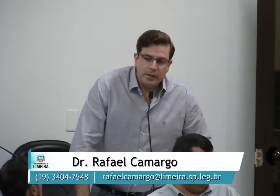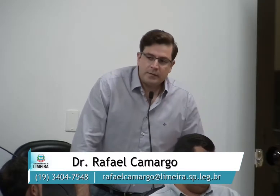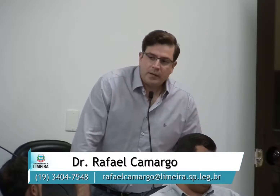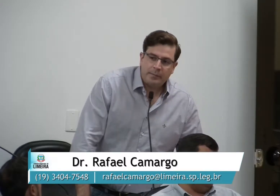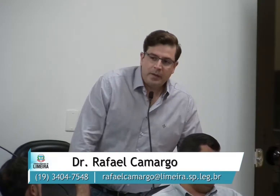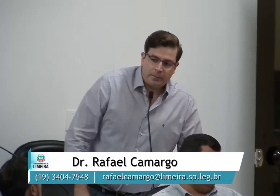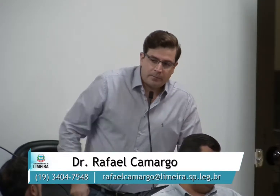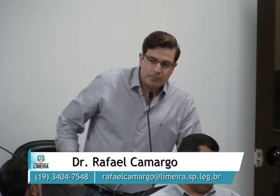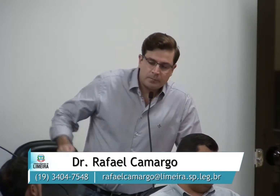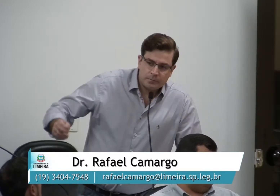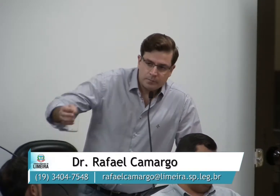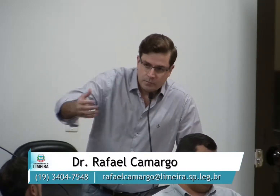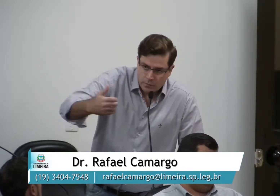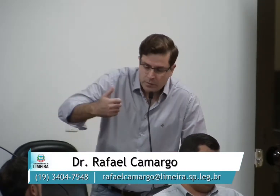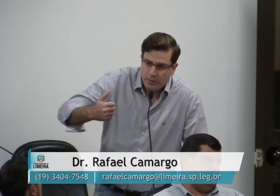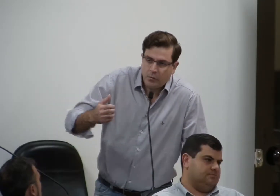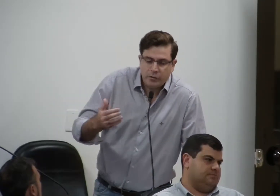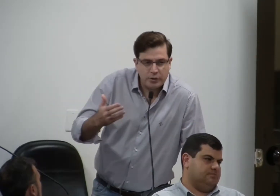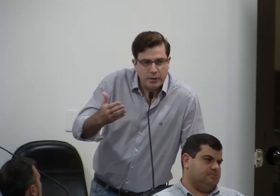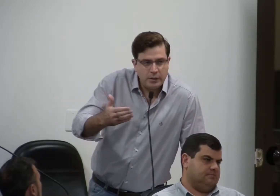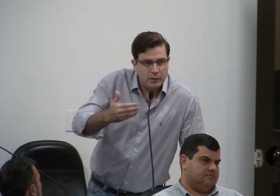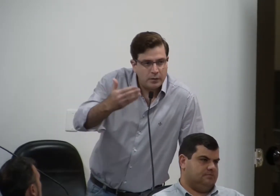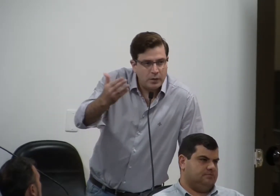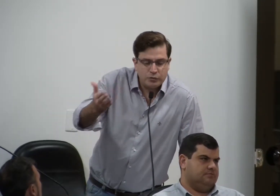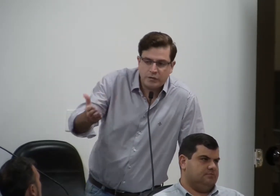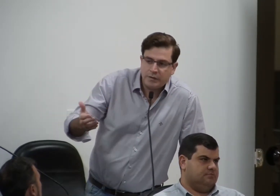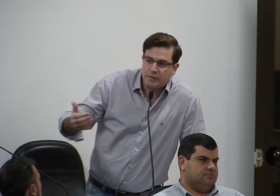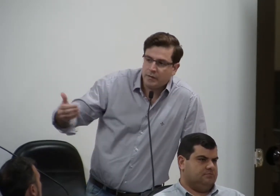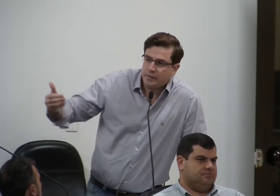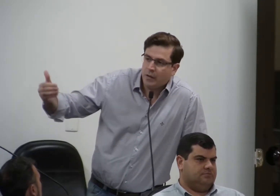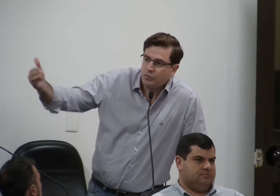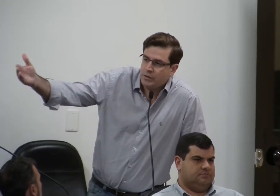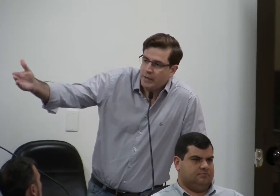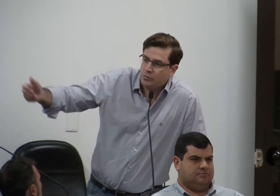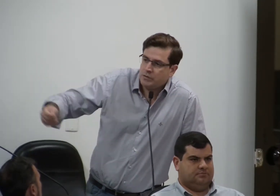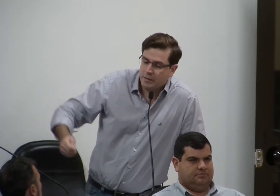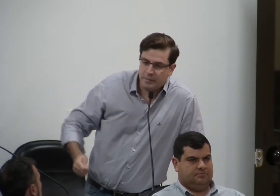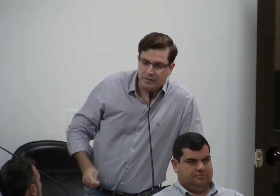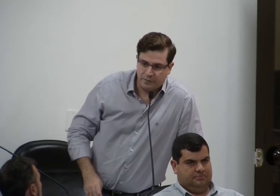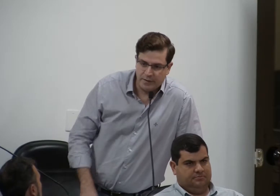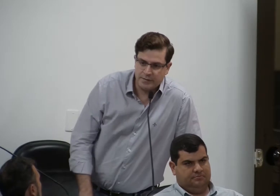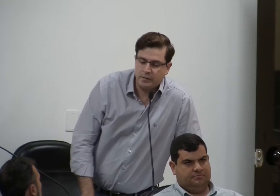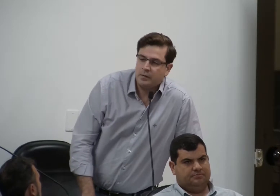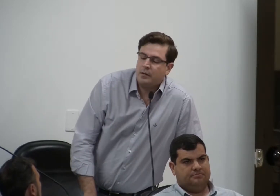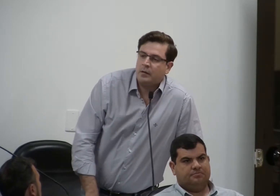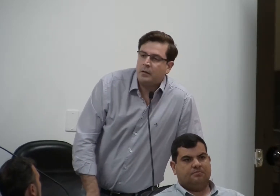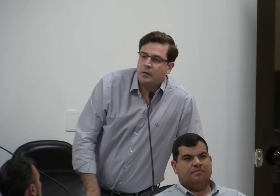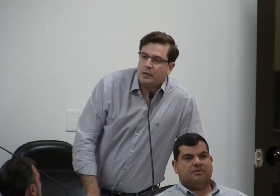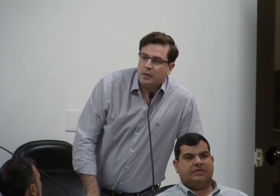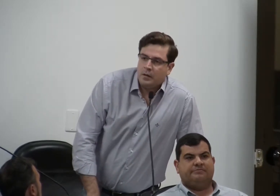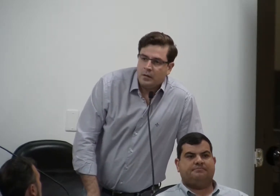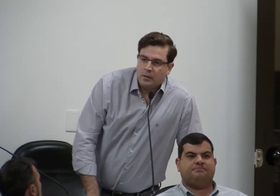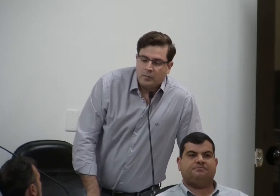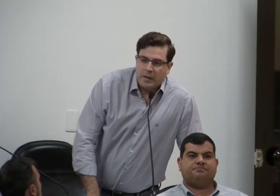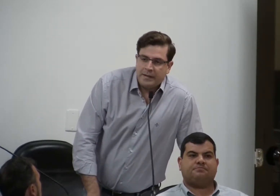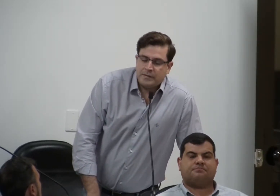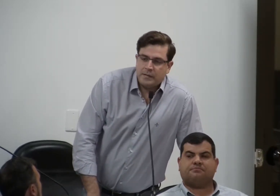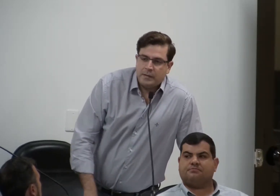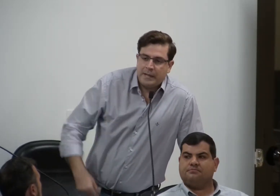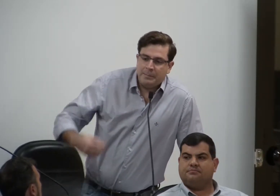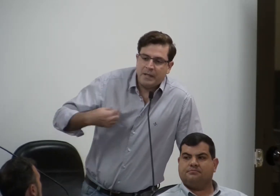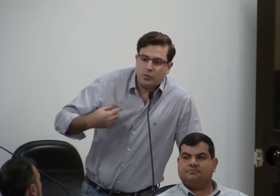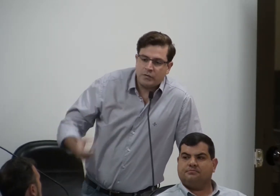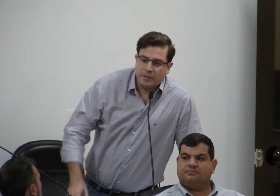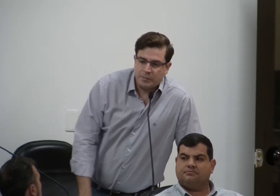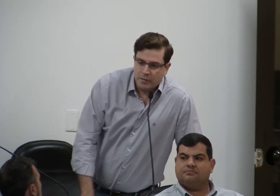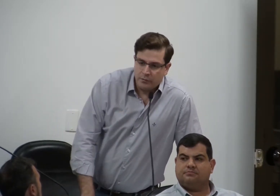Eu queria saber, eu acho que a justiça dá o direito de ampla defesa, mas,